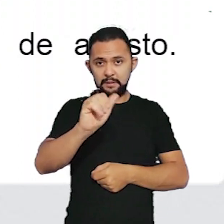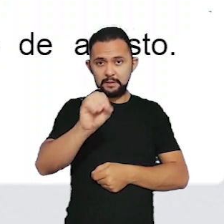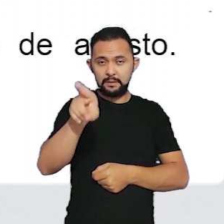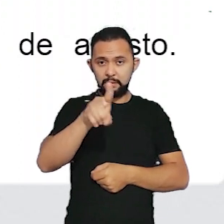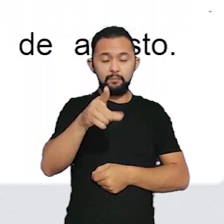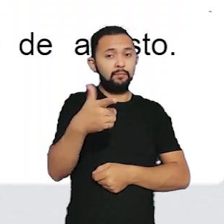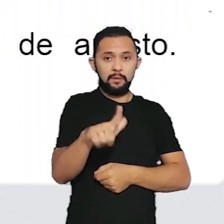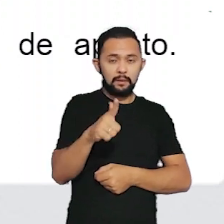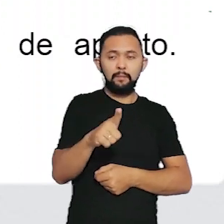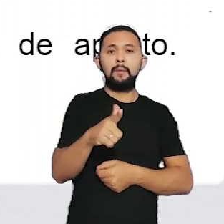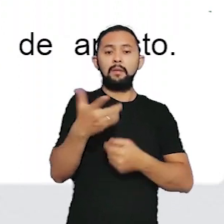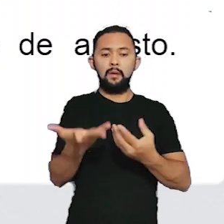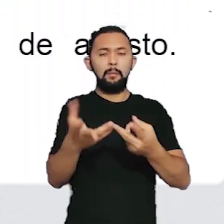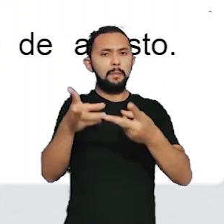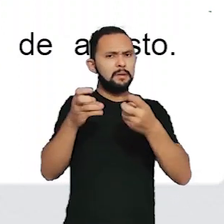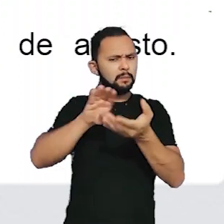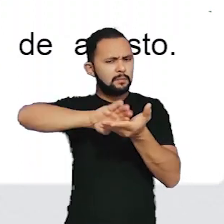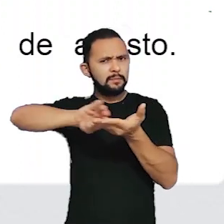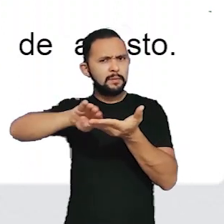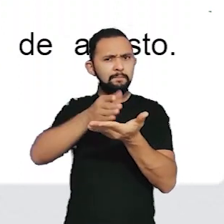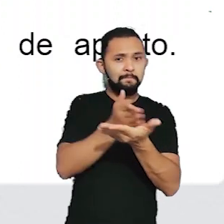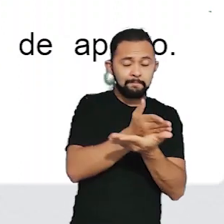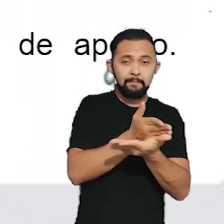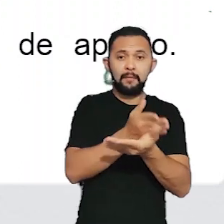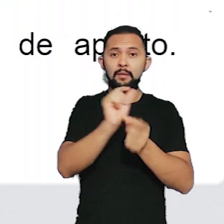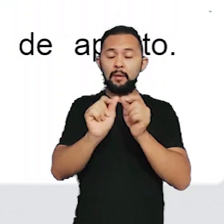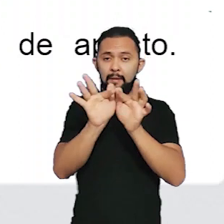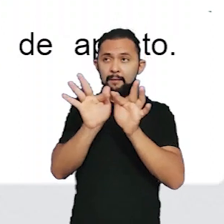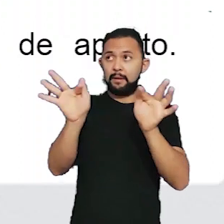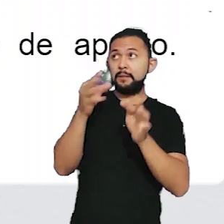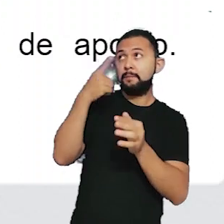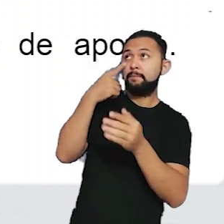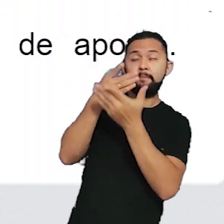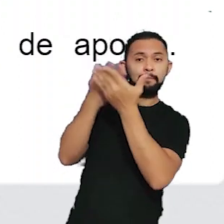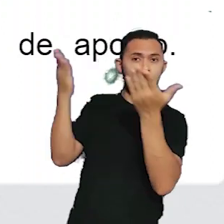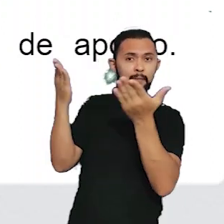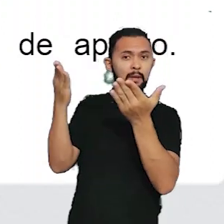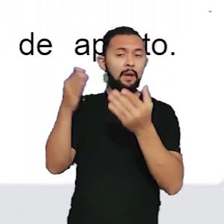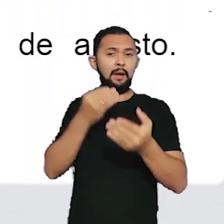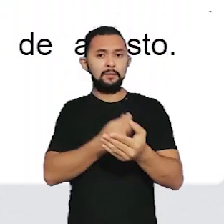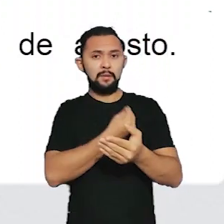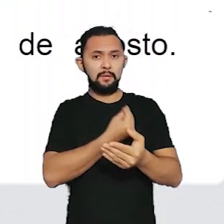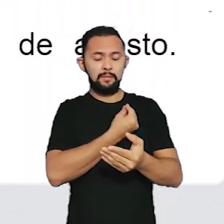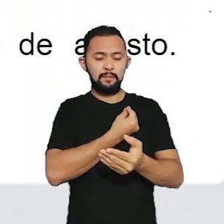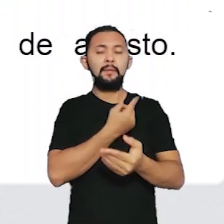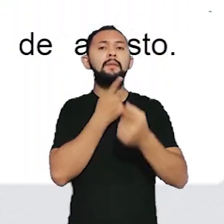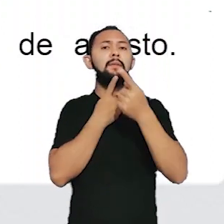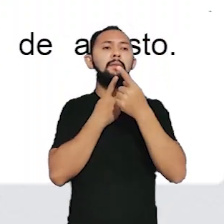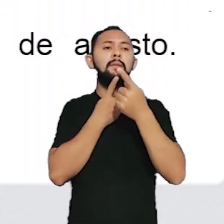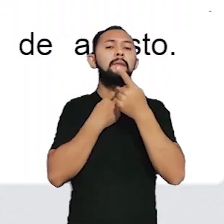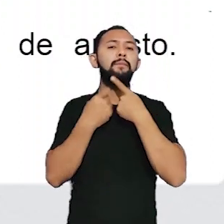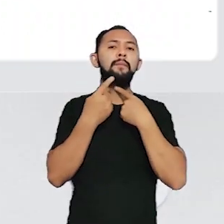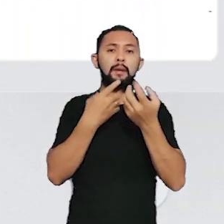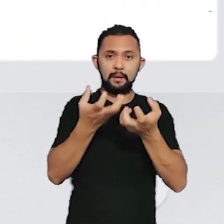boa. Separa a oração do período. Então, nós desejamos, é a primeira oração. Que a sua vida seja boa é